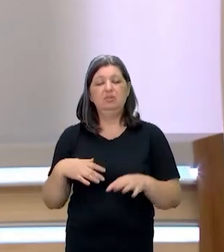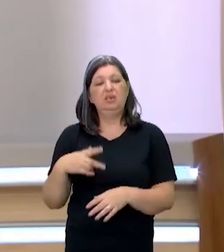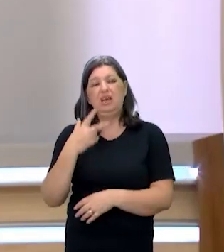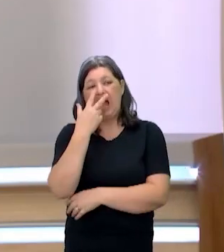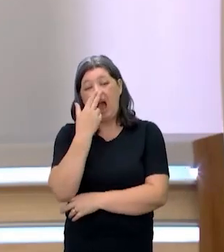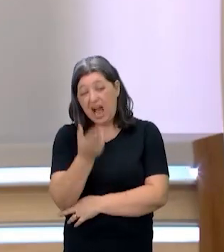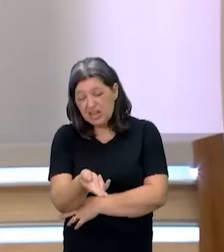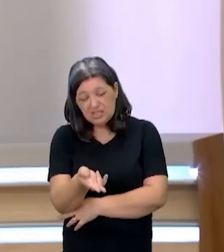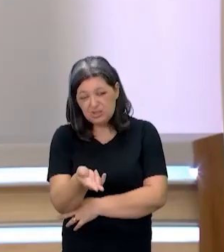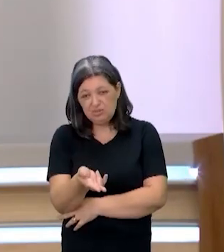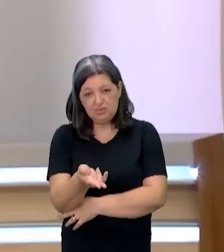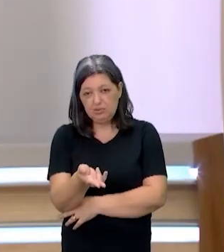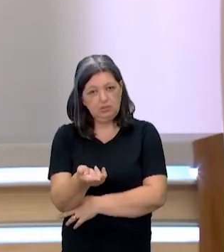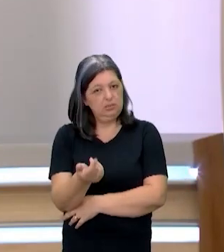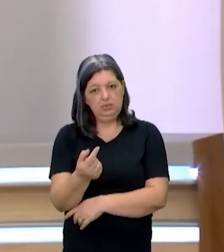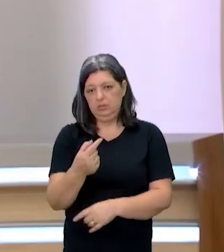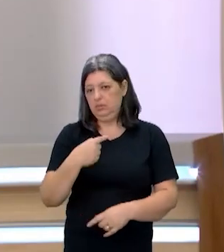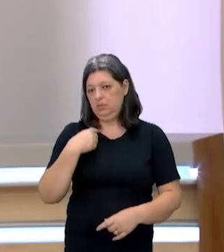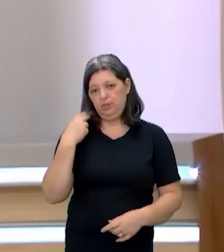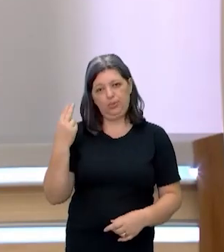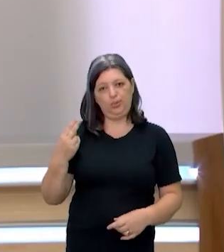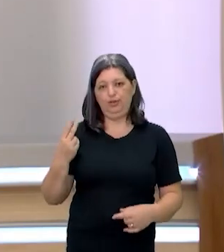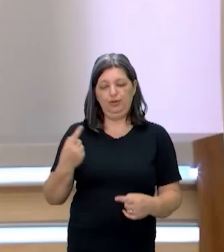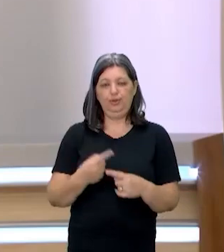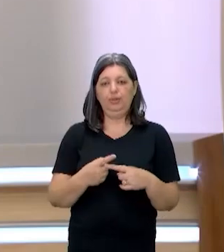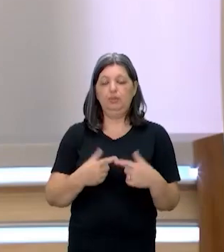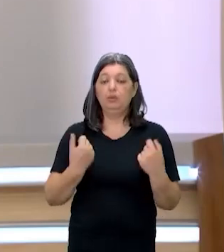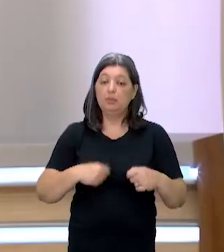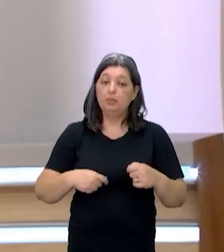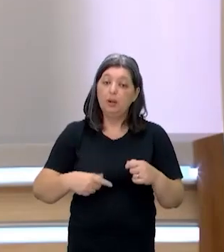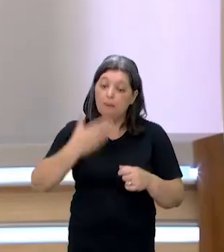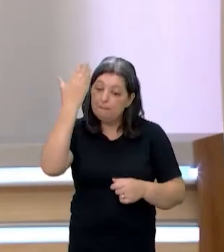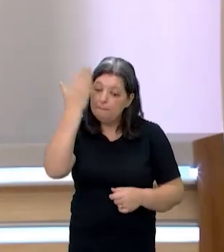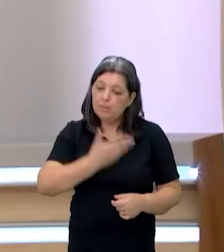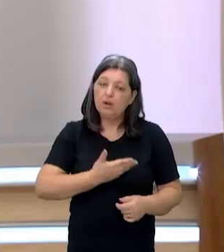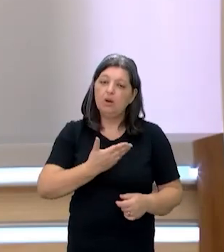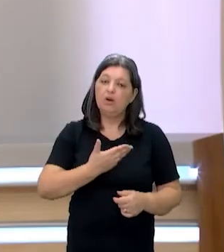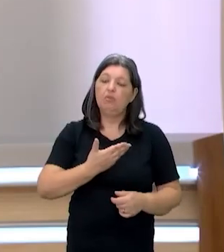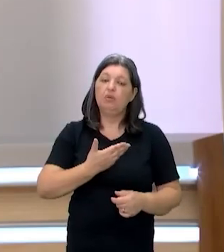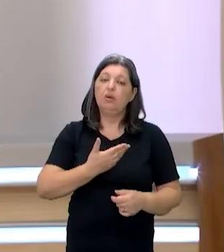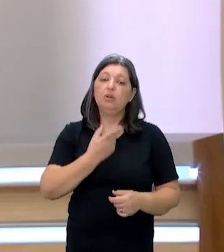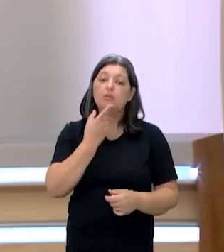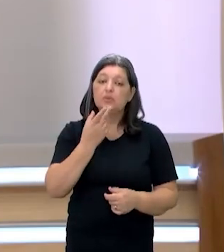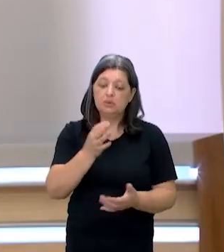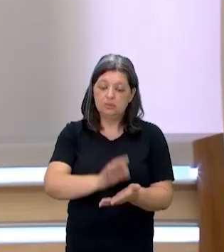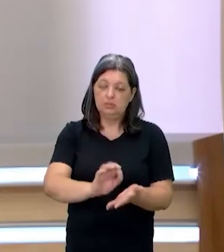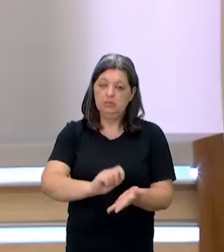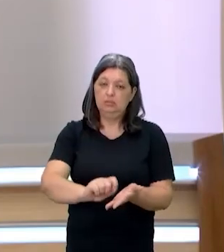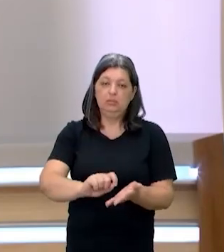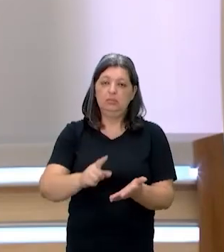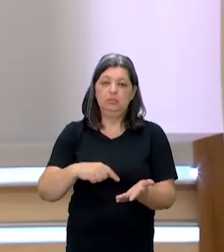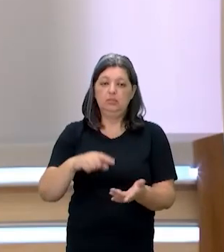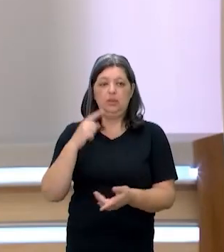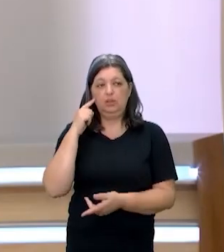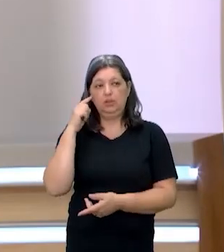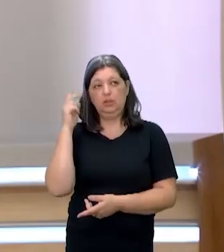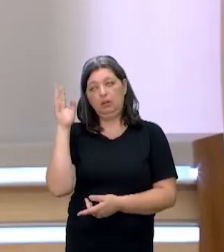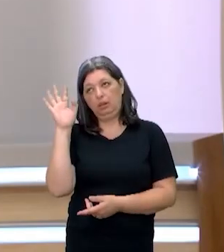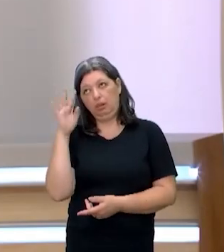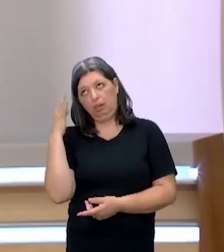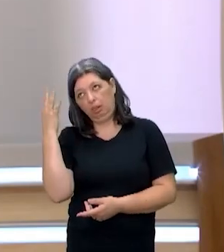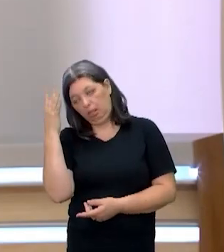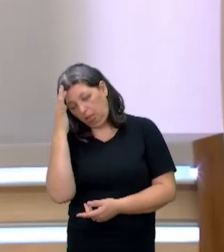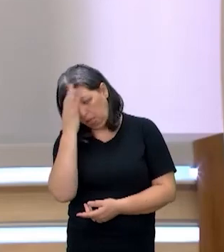sem peso o seu texto. Então, quanto mais você trouxer dados que comprovem o que você está falando, que você não está delirando ou está tendo ideias